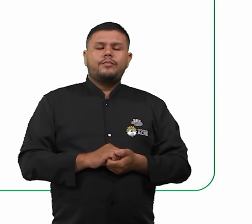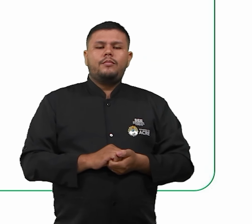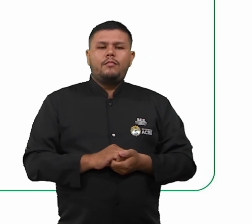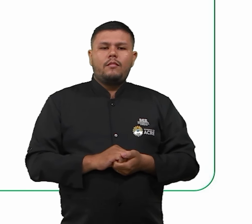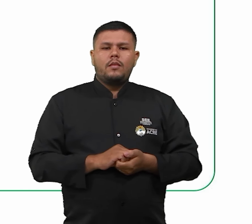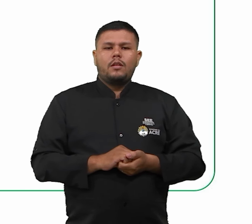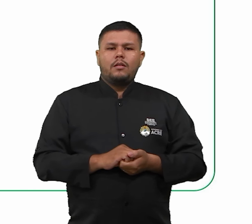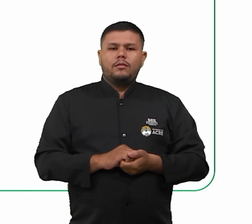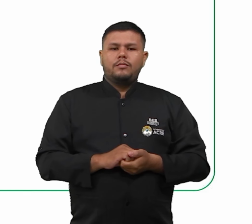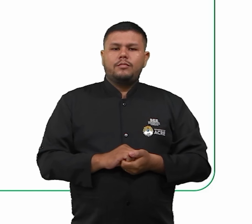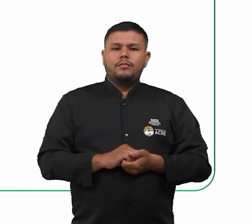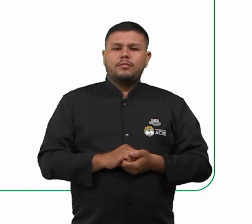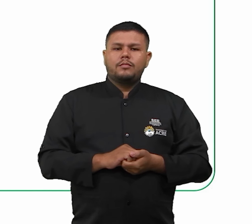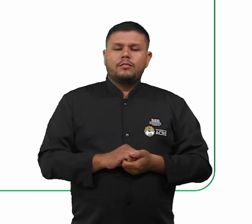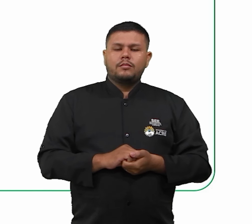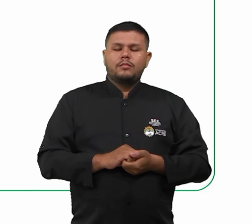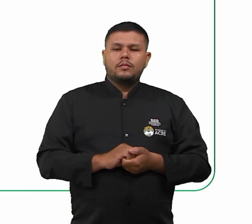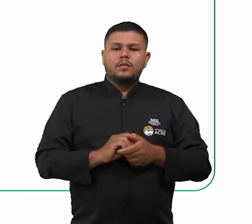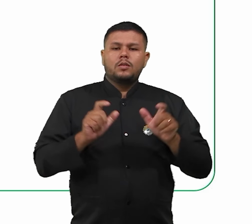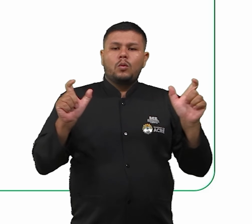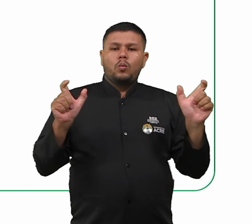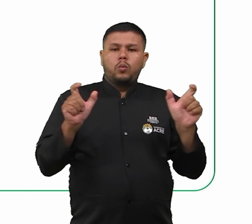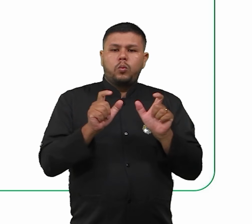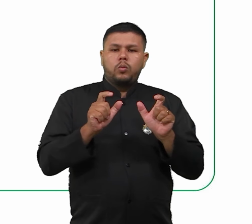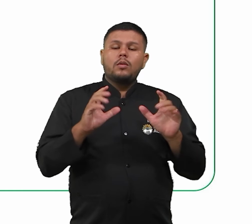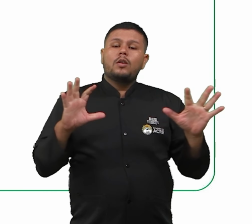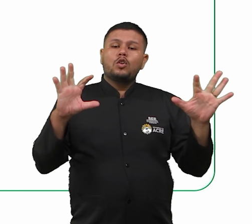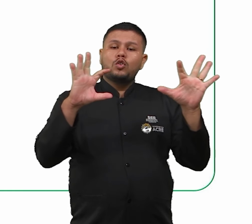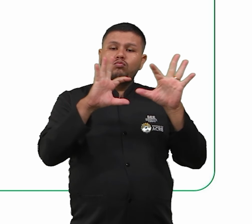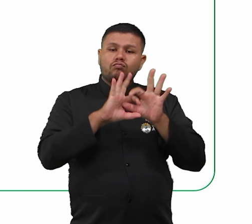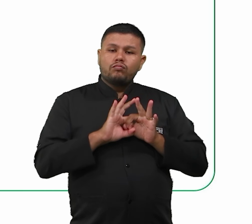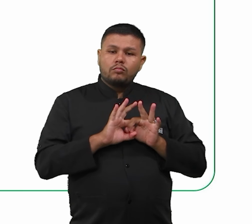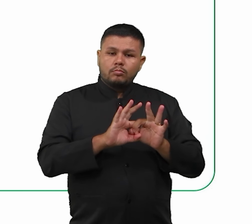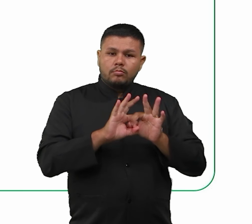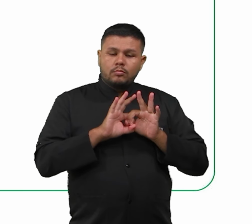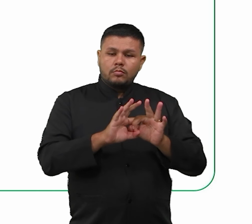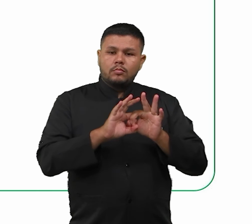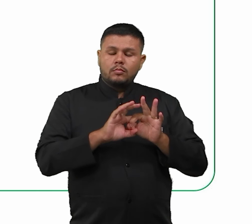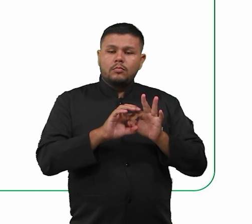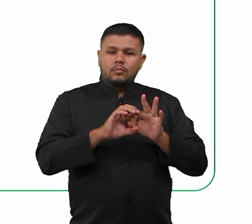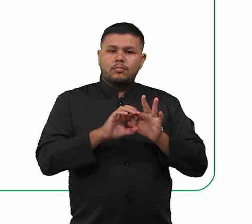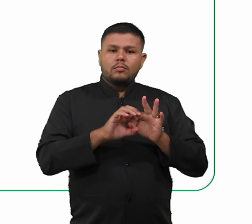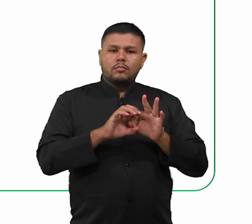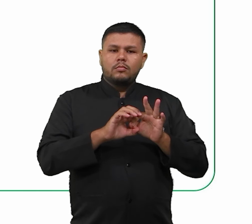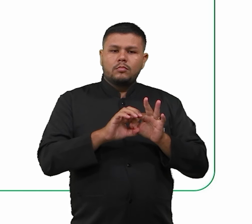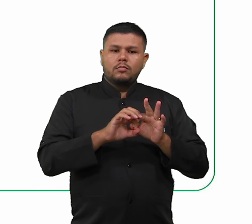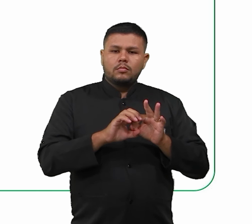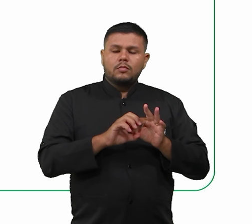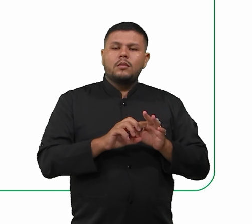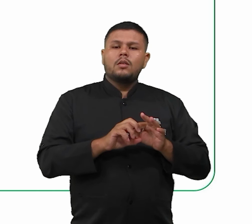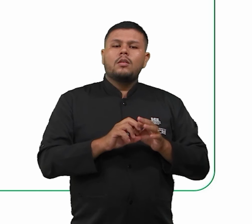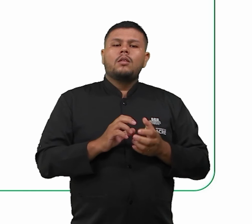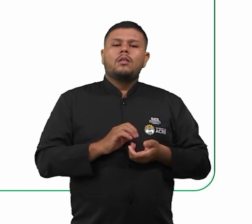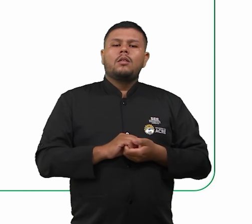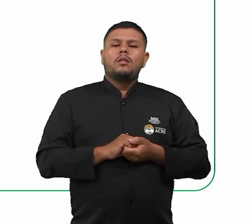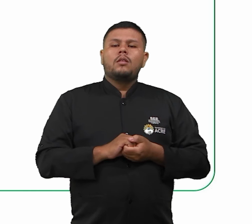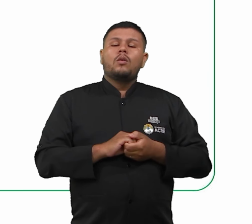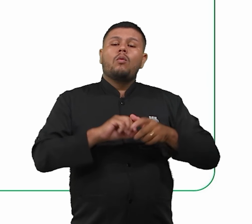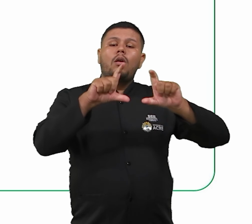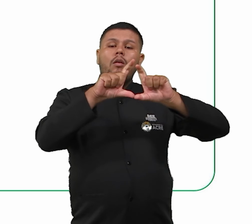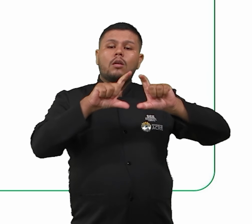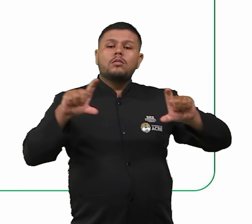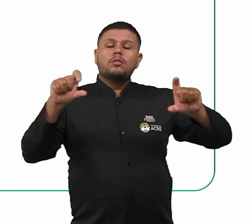o para que é a nossa conjunção, que está conectando a oração subordinada com a oração